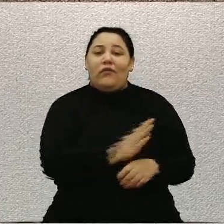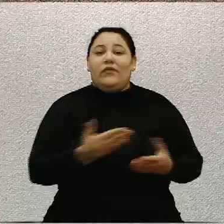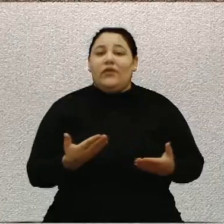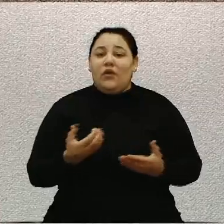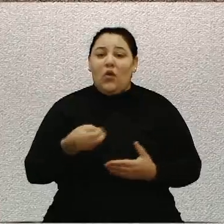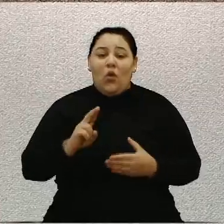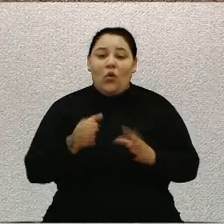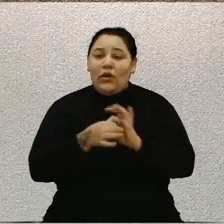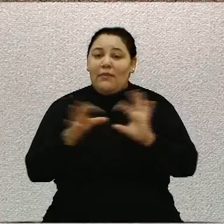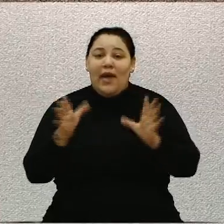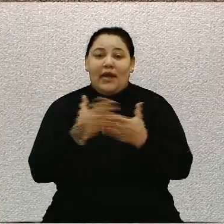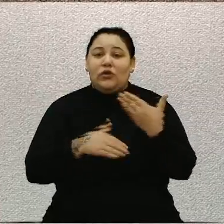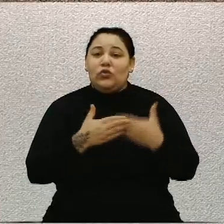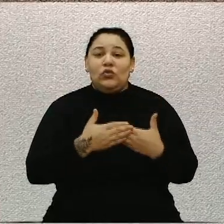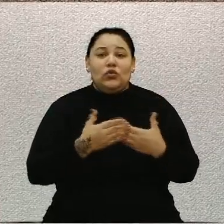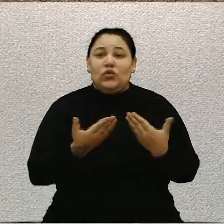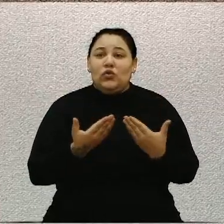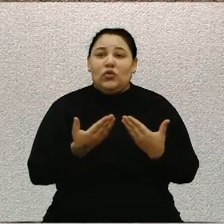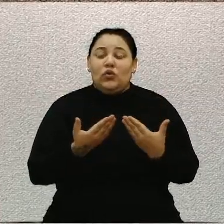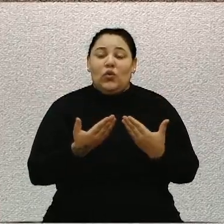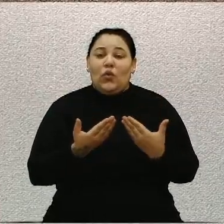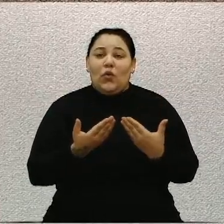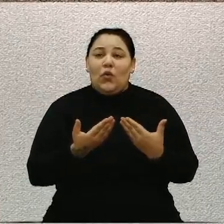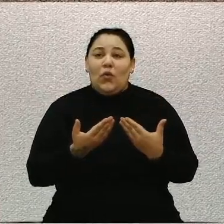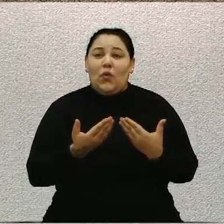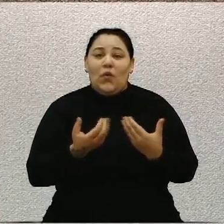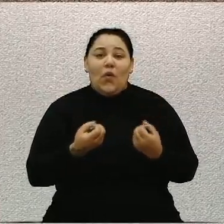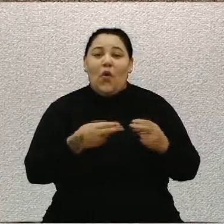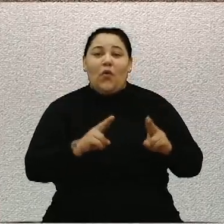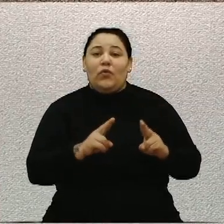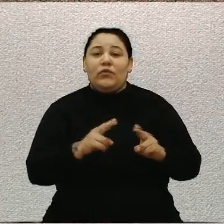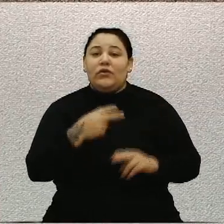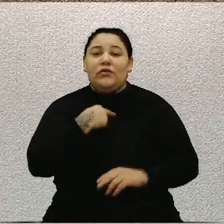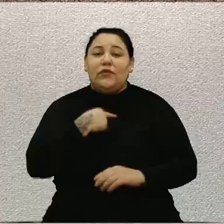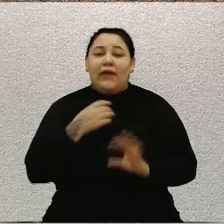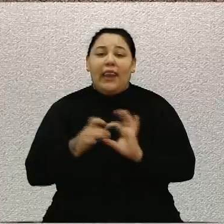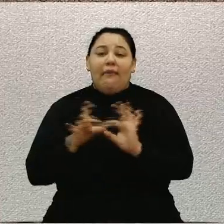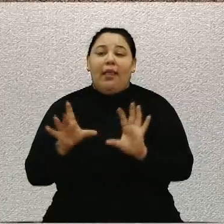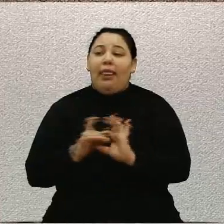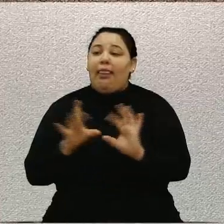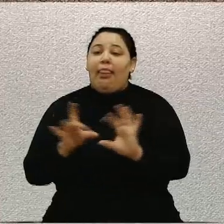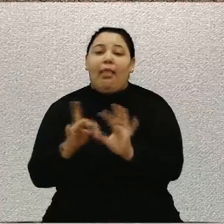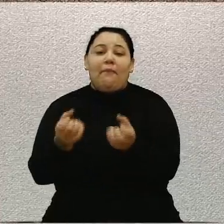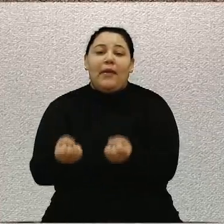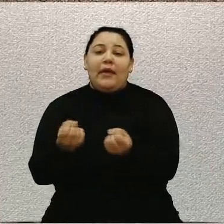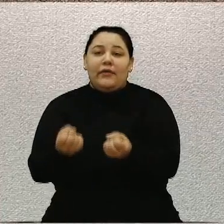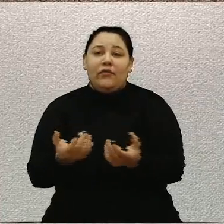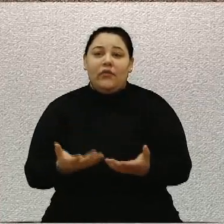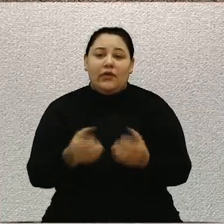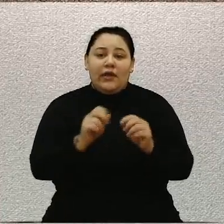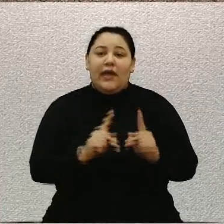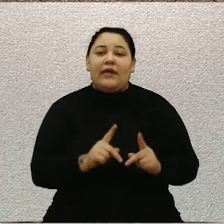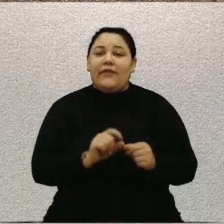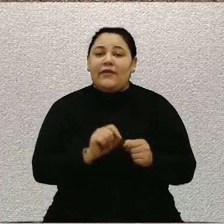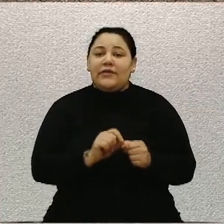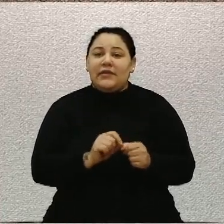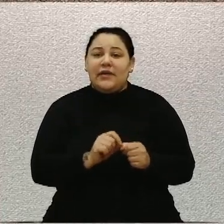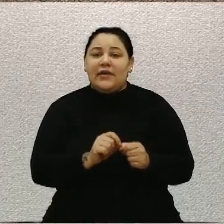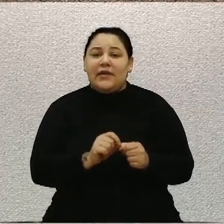libera tudo de uma vez, ou então não dá para ficar liberando 40 gramas, 50 gramas, quem é que vai medir isso aí?